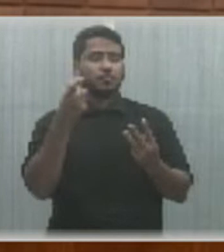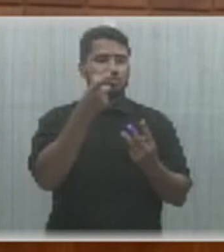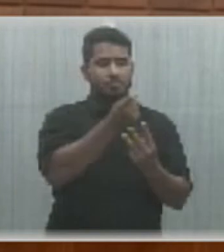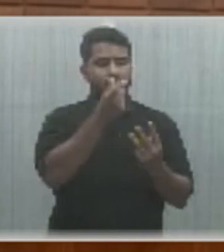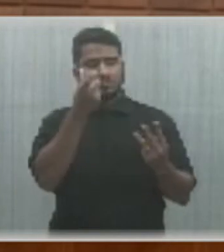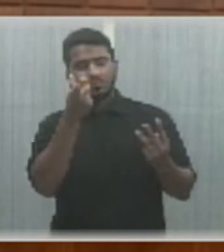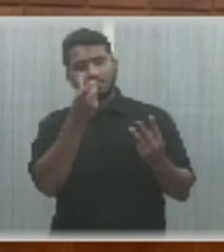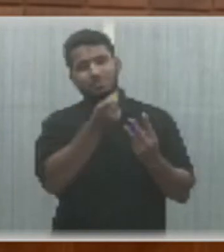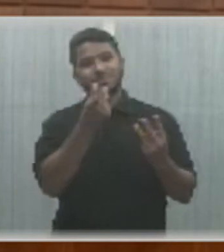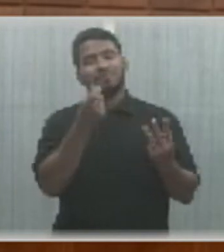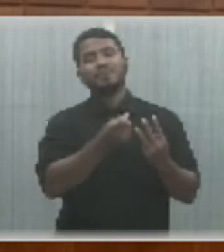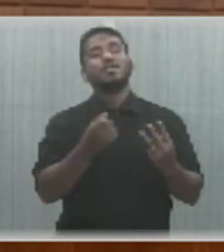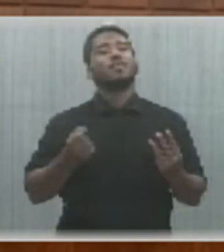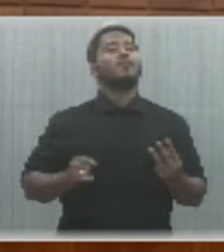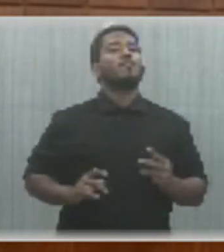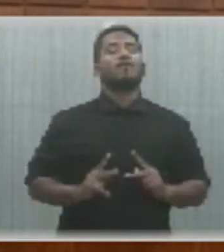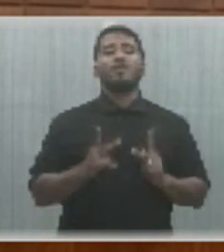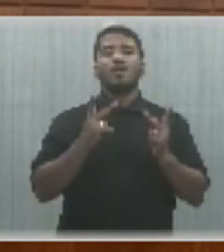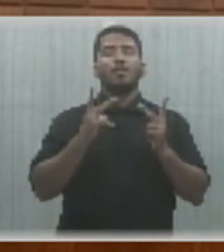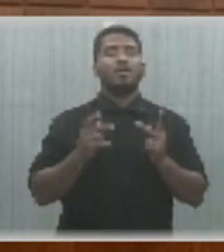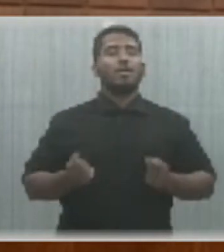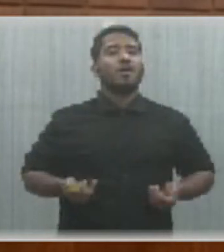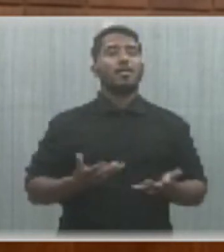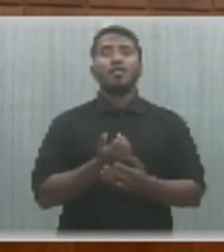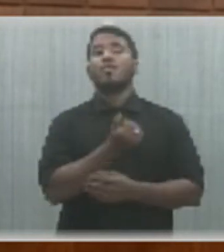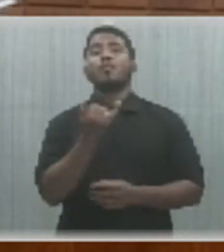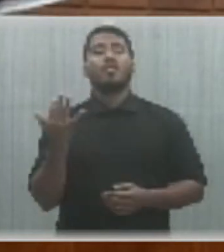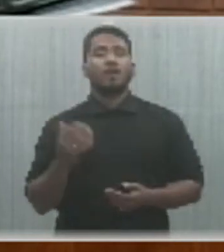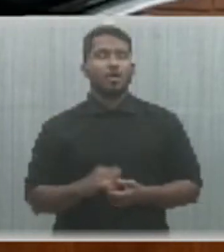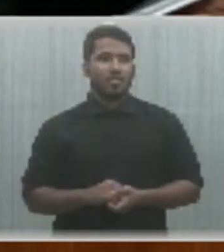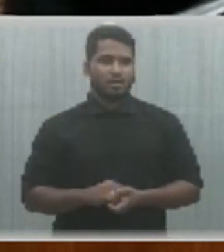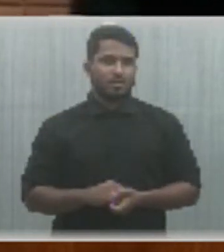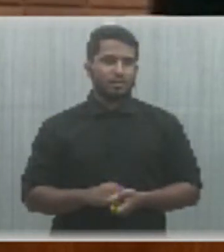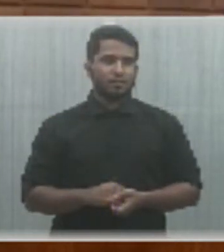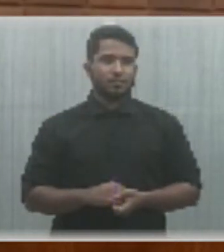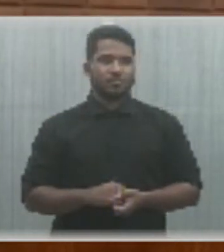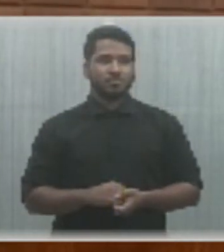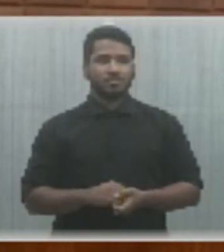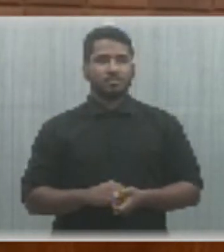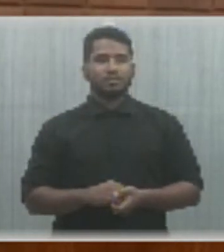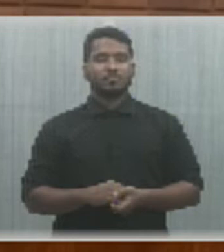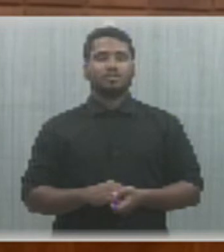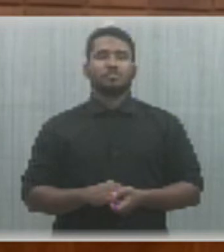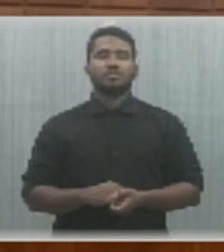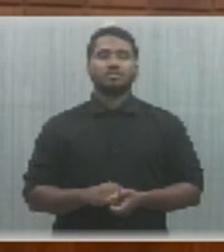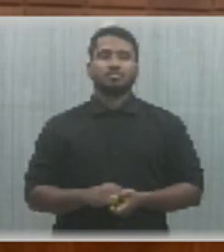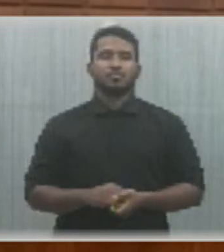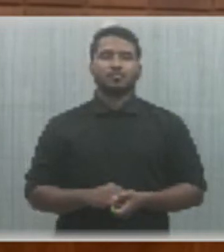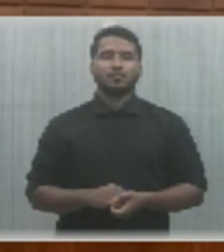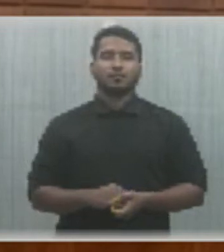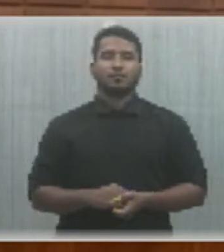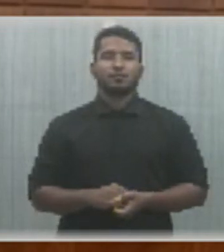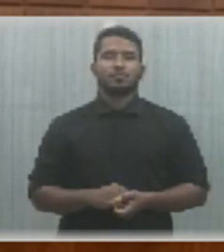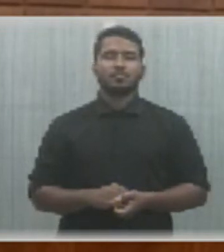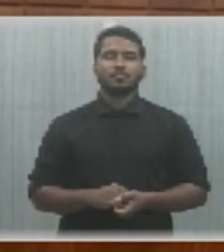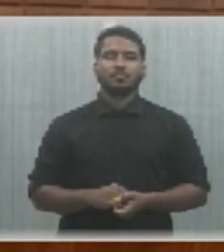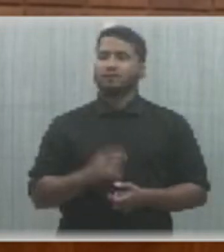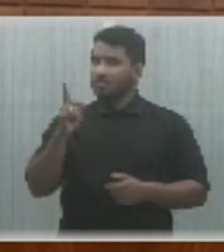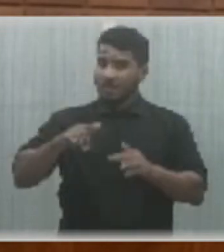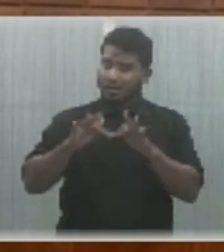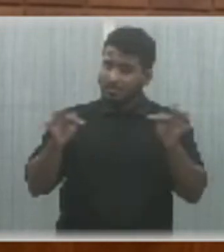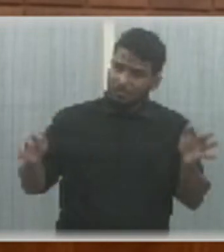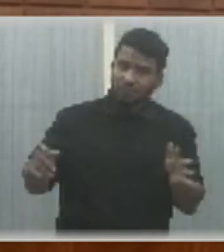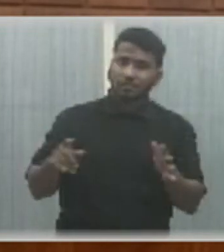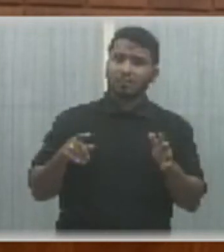o custo desse medicamento ele é bem razoável. E se esse